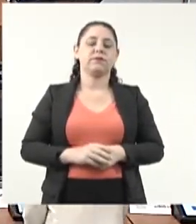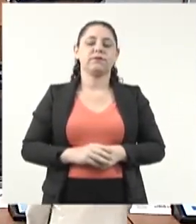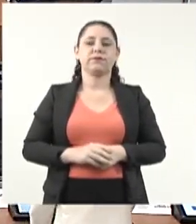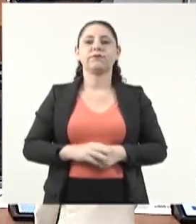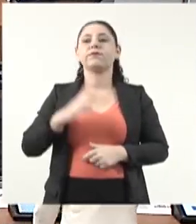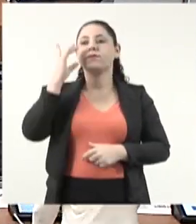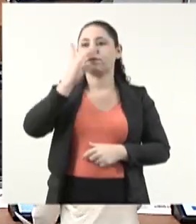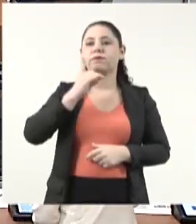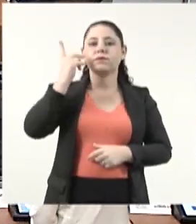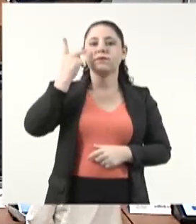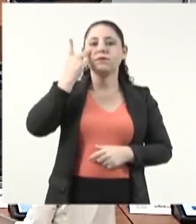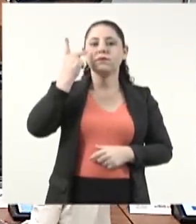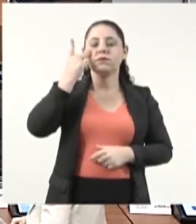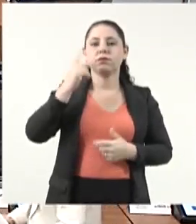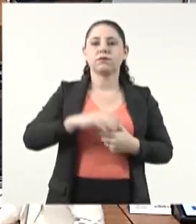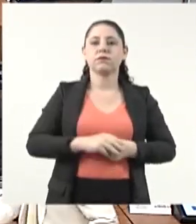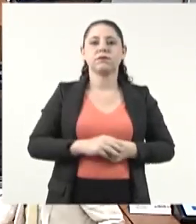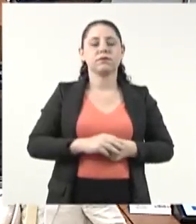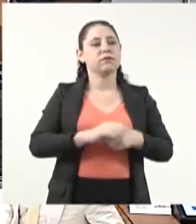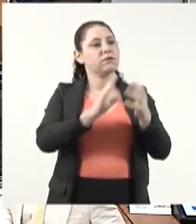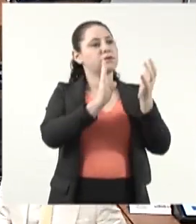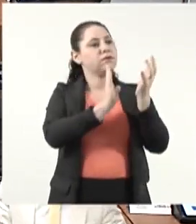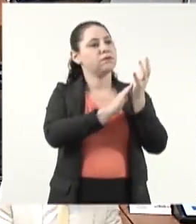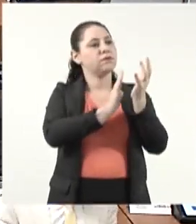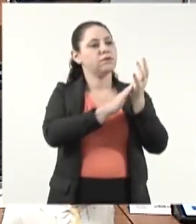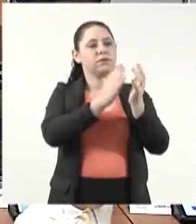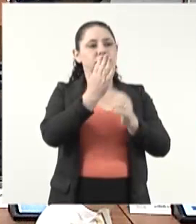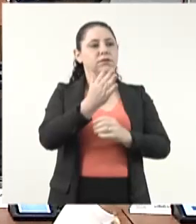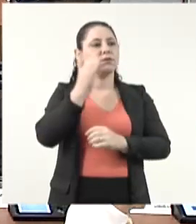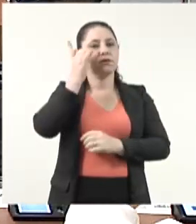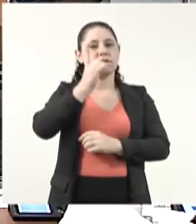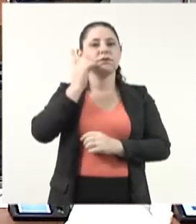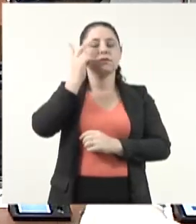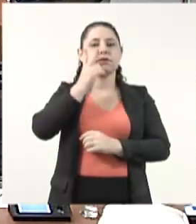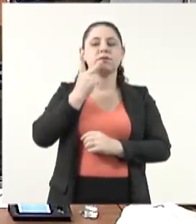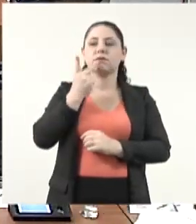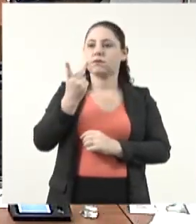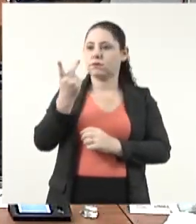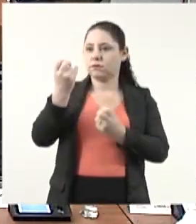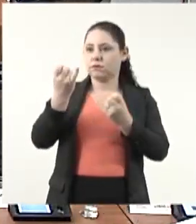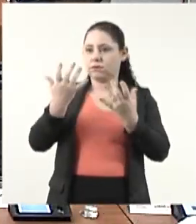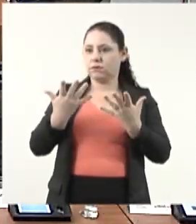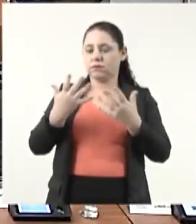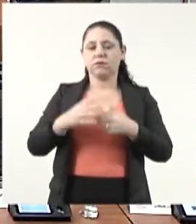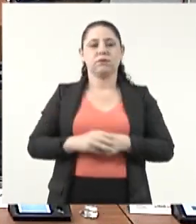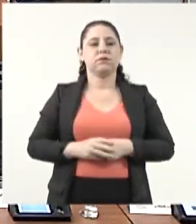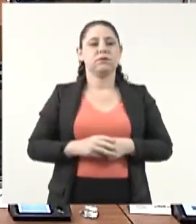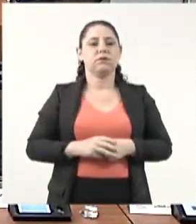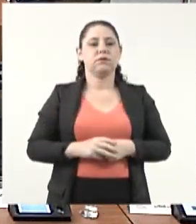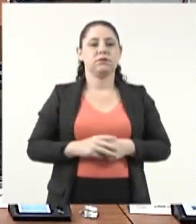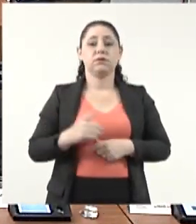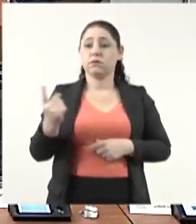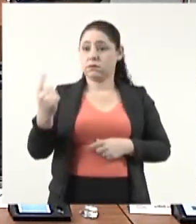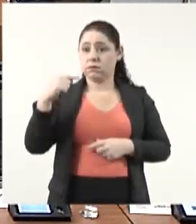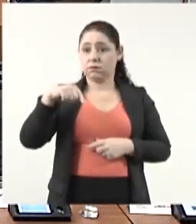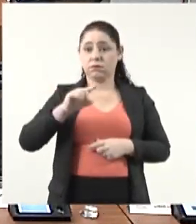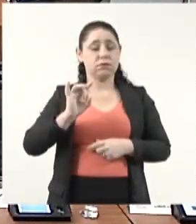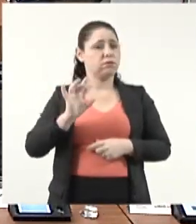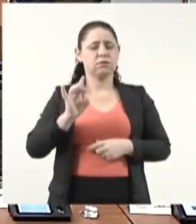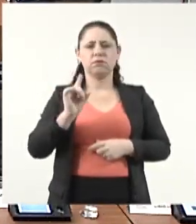Pois não, deputado Pedro Kemp. Eu queria parabenizar a nossa vereadora Luísa pelo pronunciamento. Ela veio aqui não